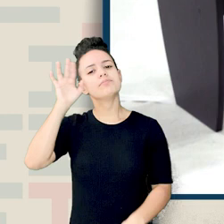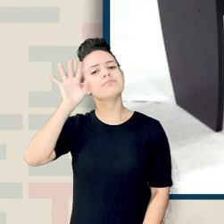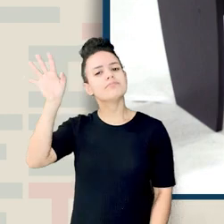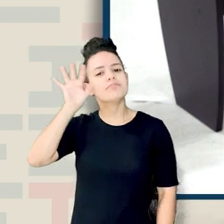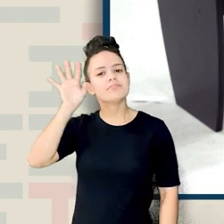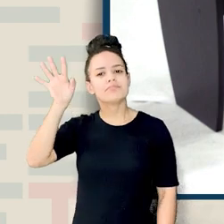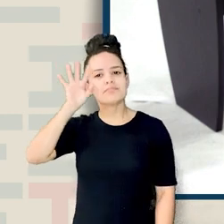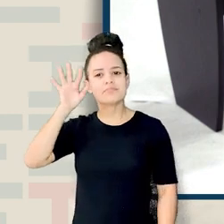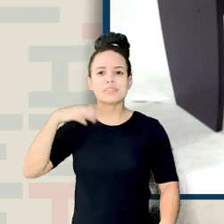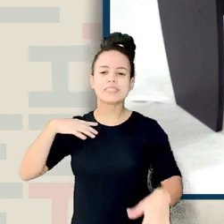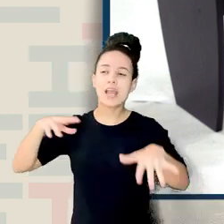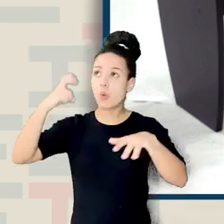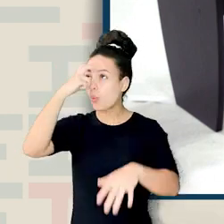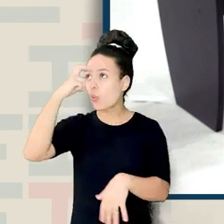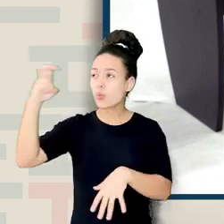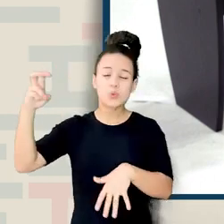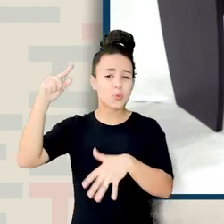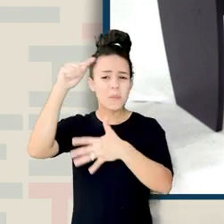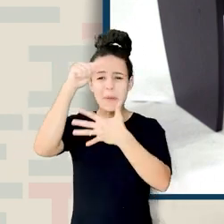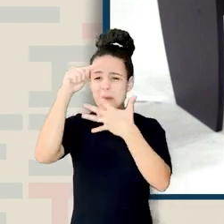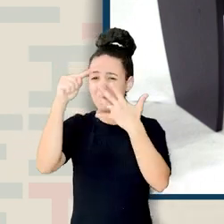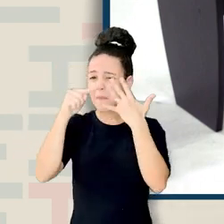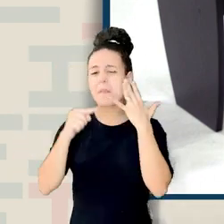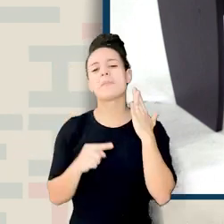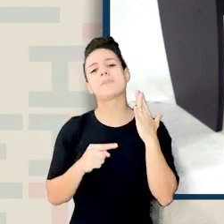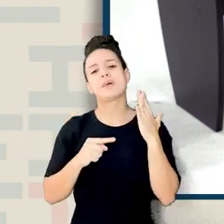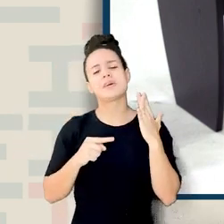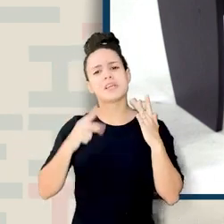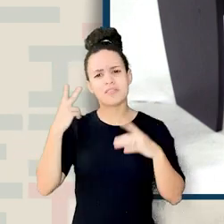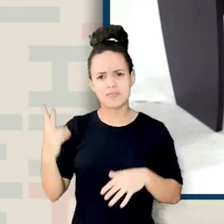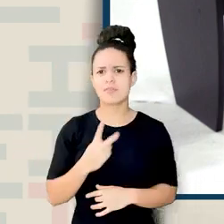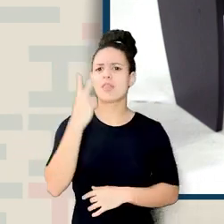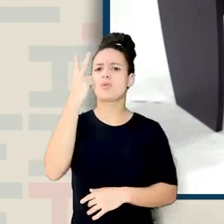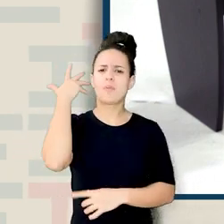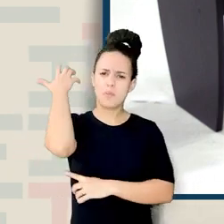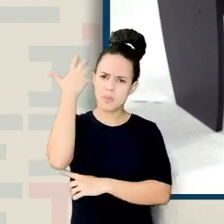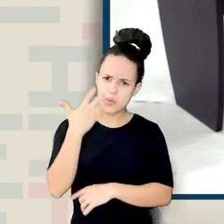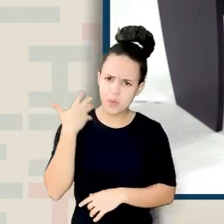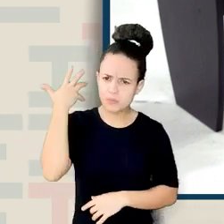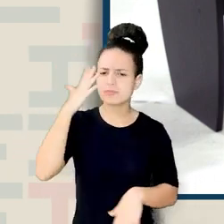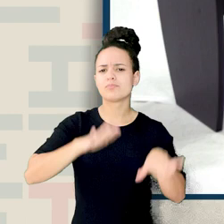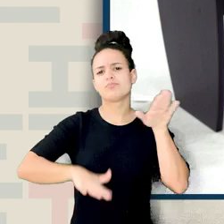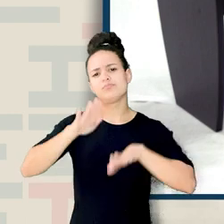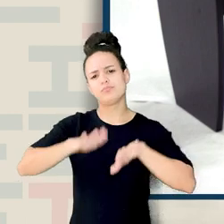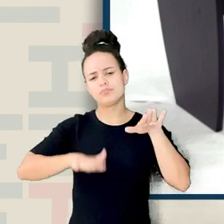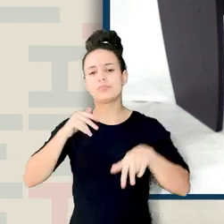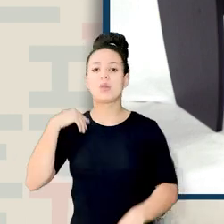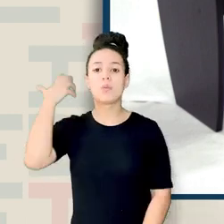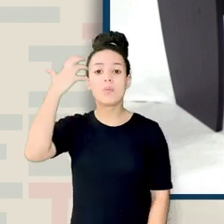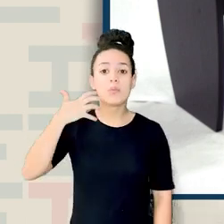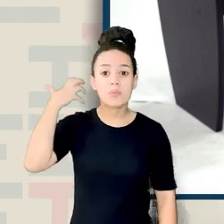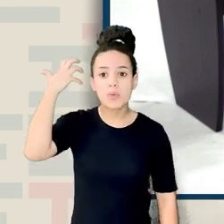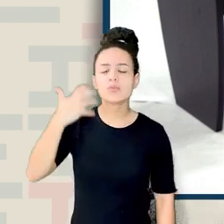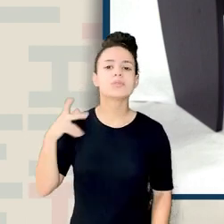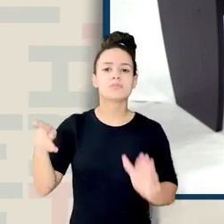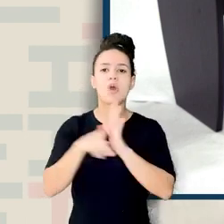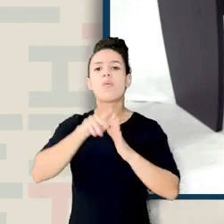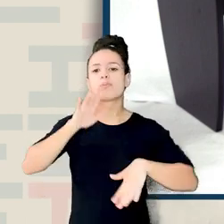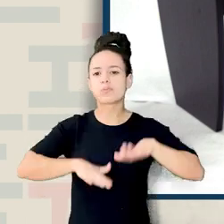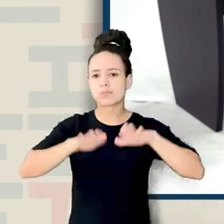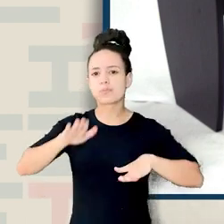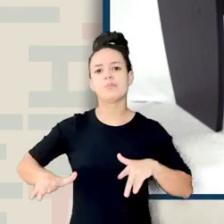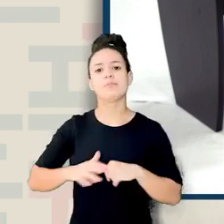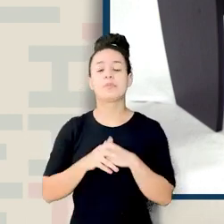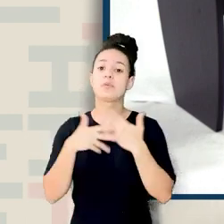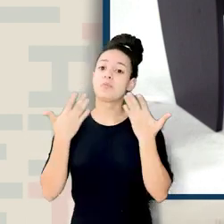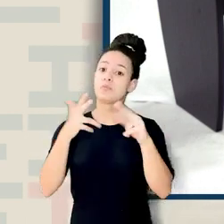uma dinâmica cultural que preza pelas nossas músicas percussivas, a música de tambor. Com isso,